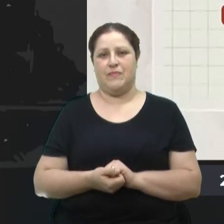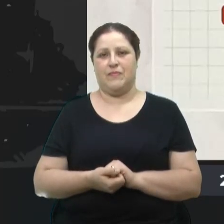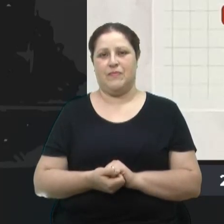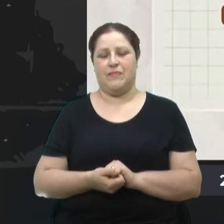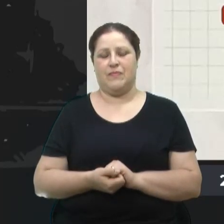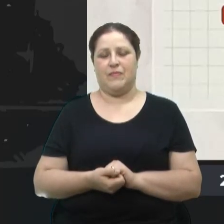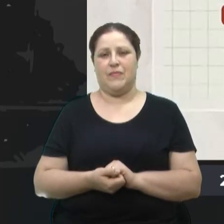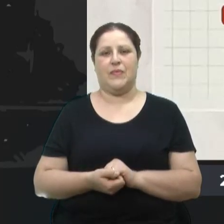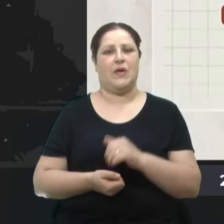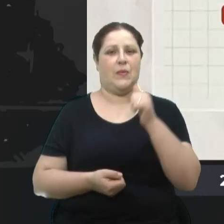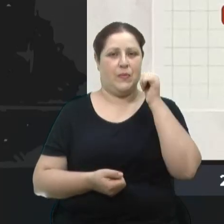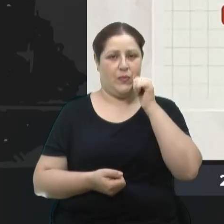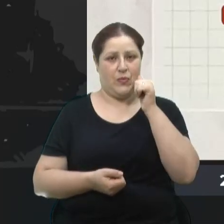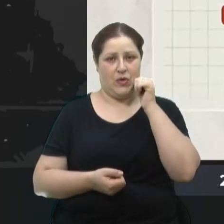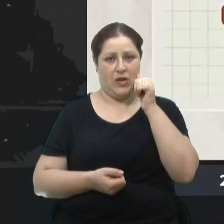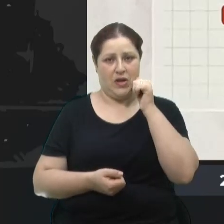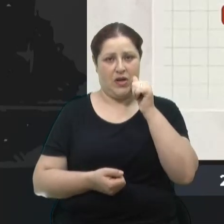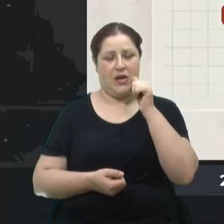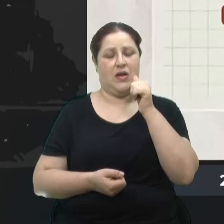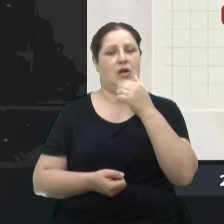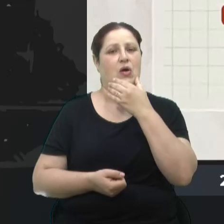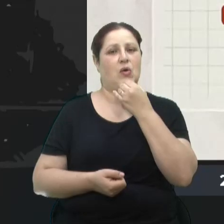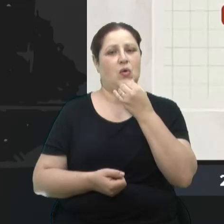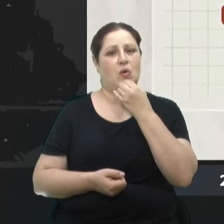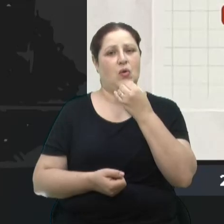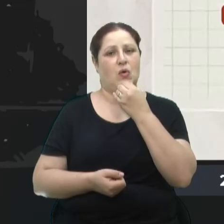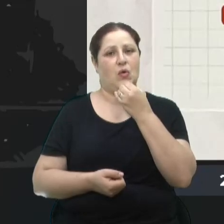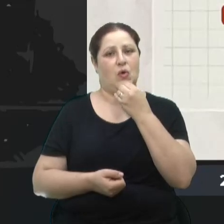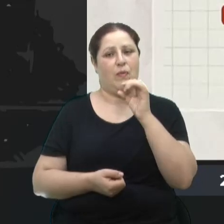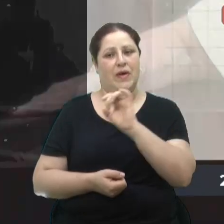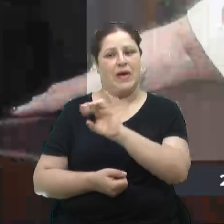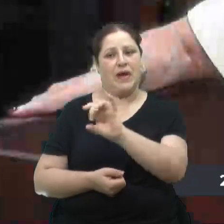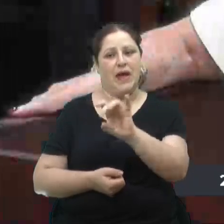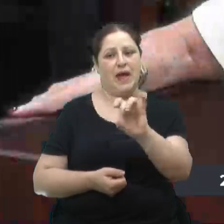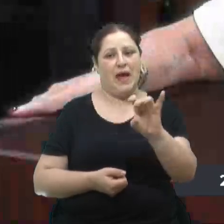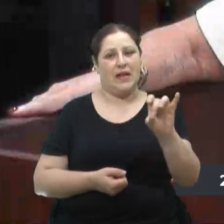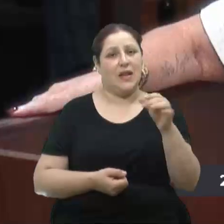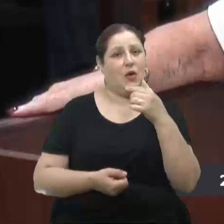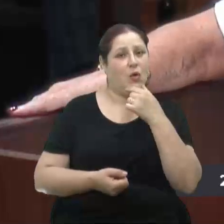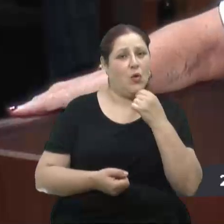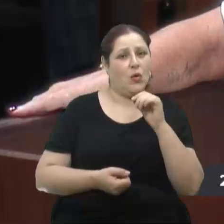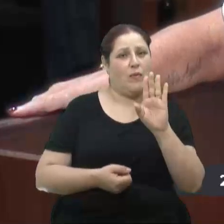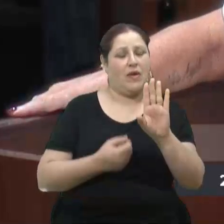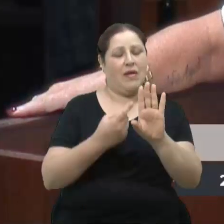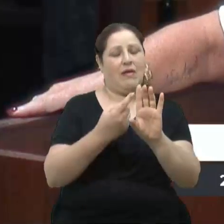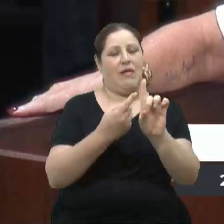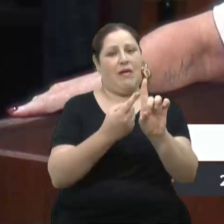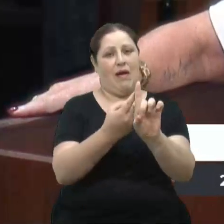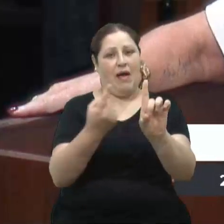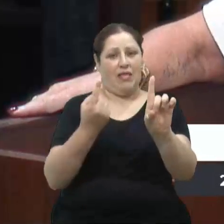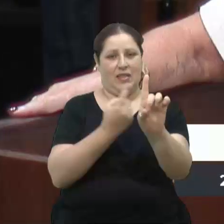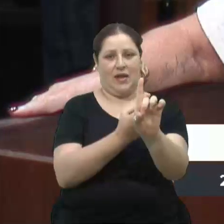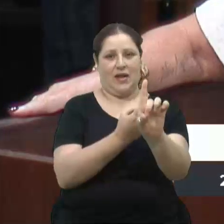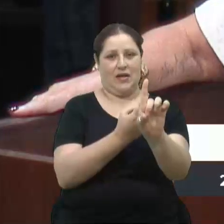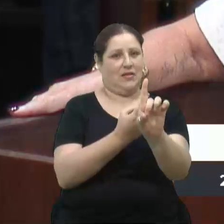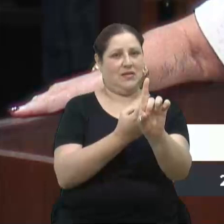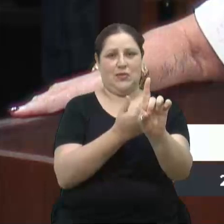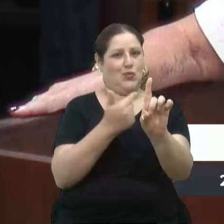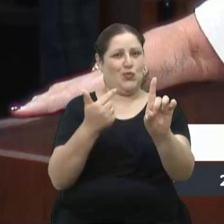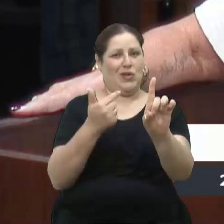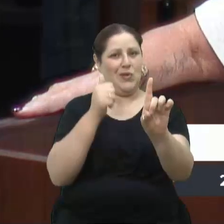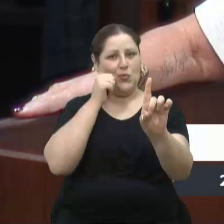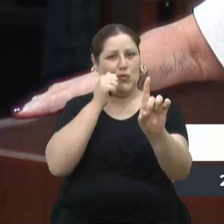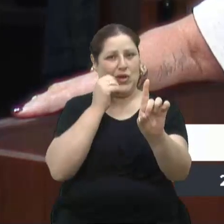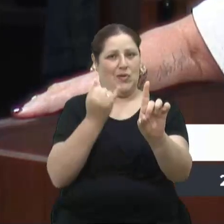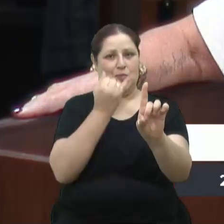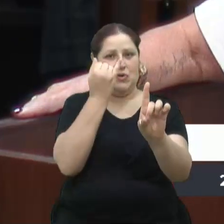cada mulher, de cada homem, não há uma grande mulher. Porque nós temos histórias próprias,